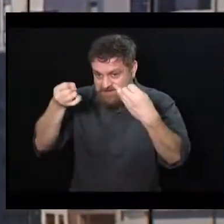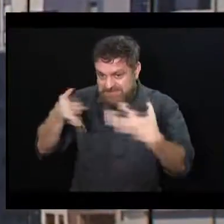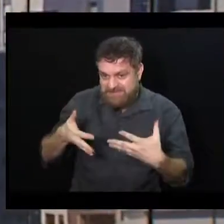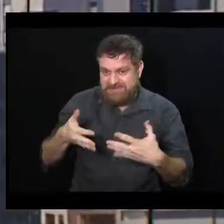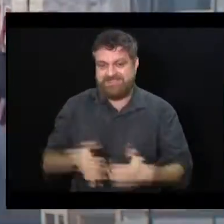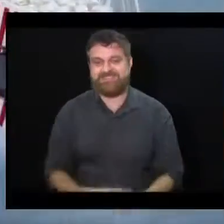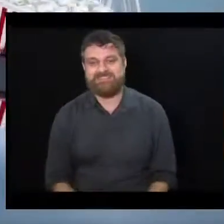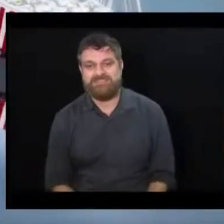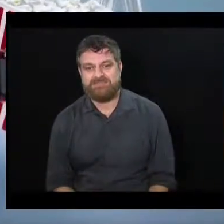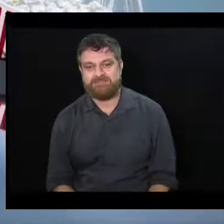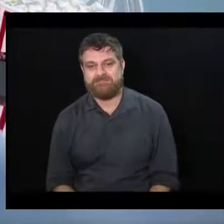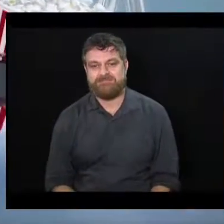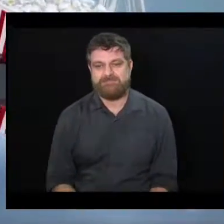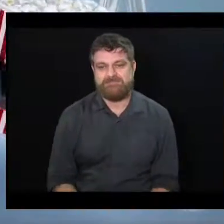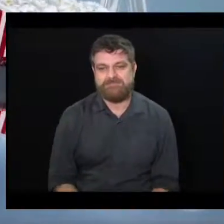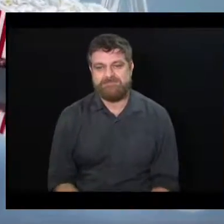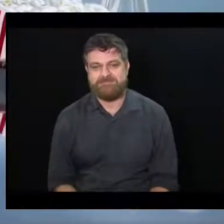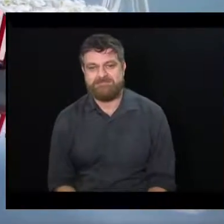gente.